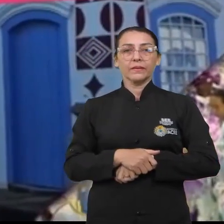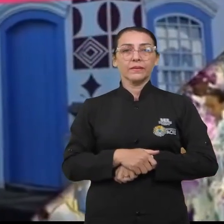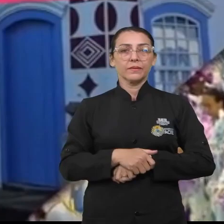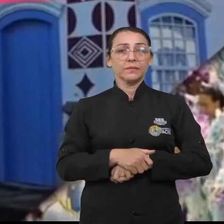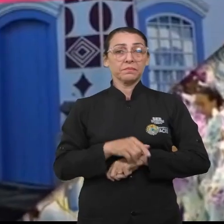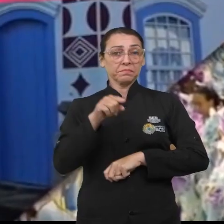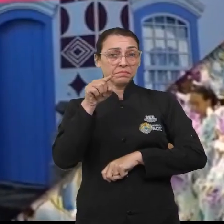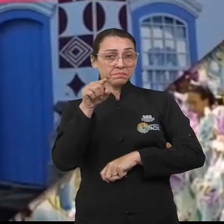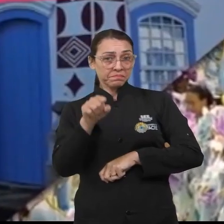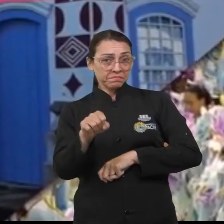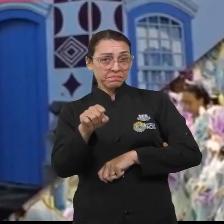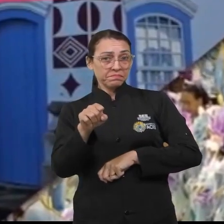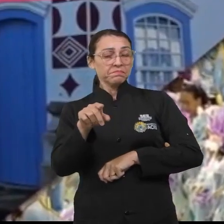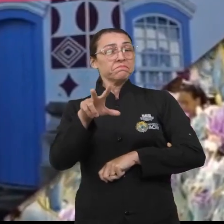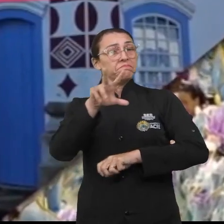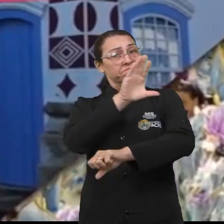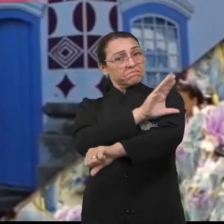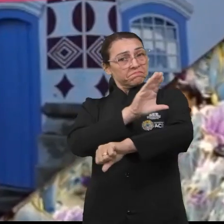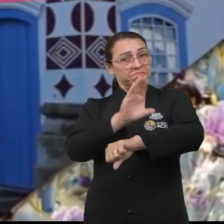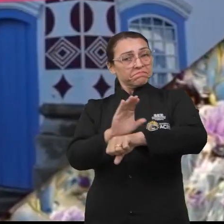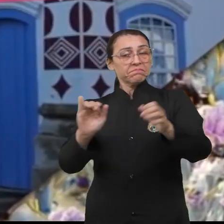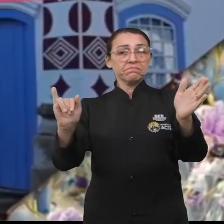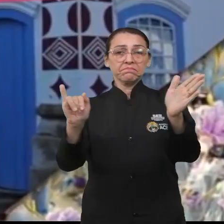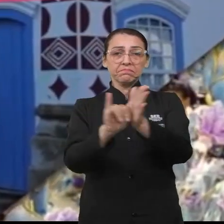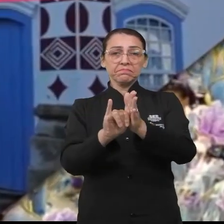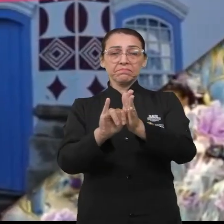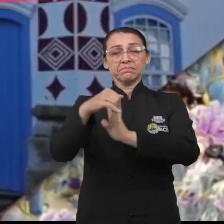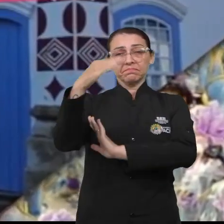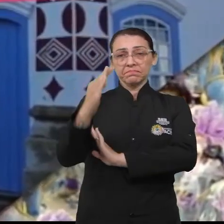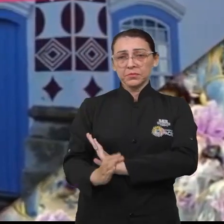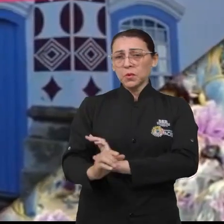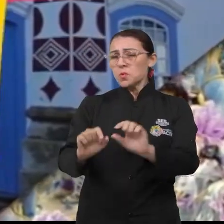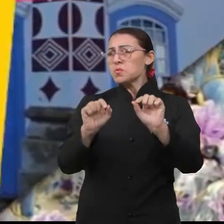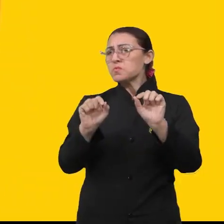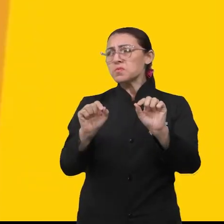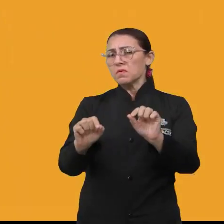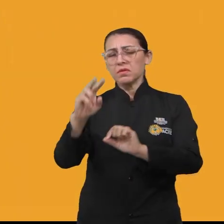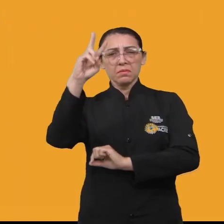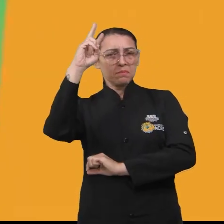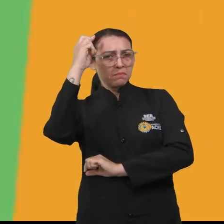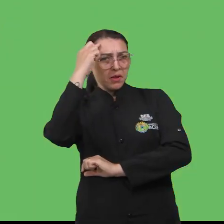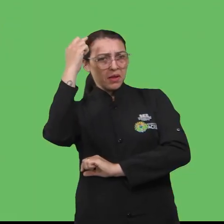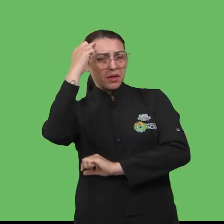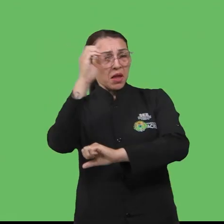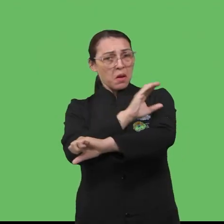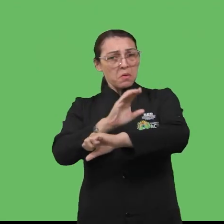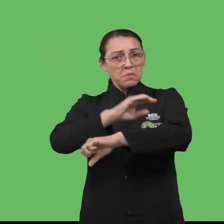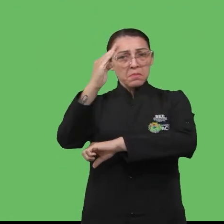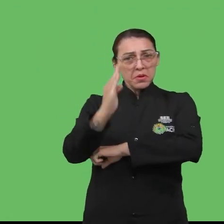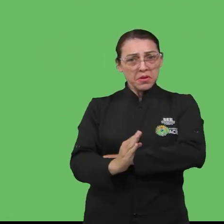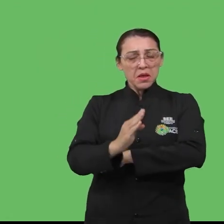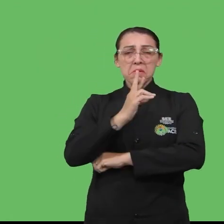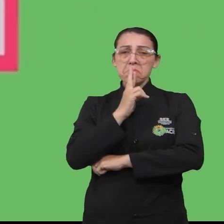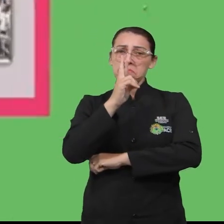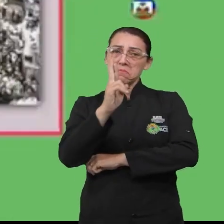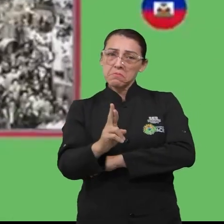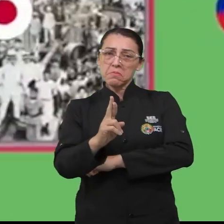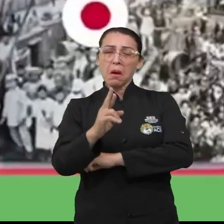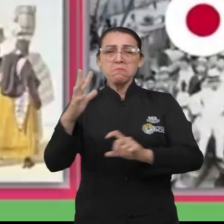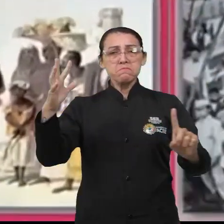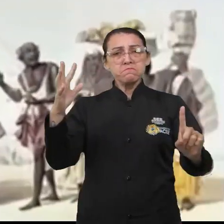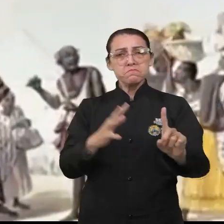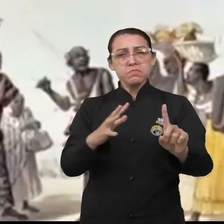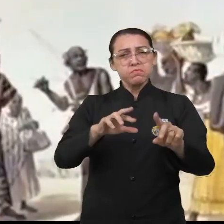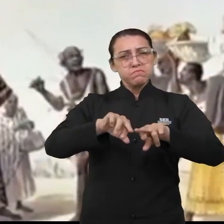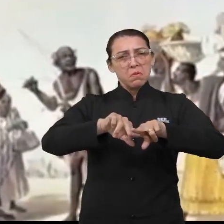Quando você ouve falar em cultura e identidade brasileira, em que você pensa? A cultura brasileira é o resultado da influência